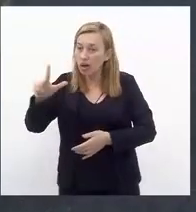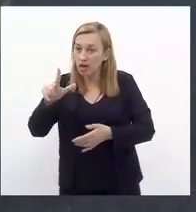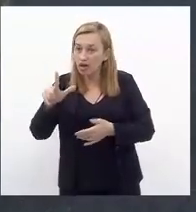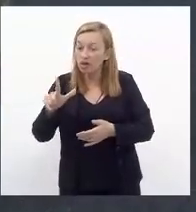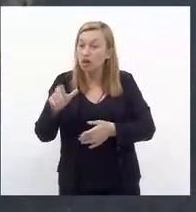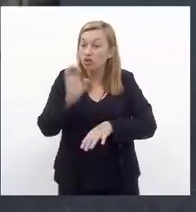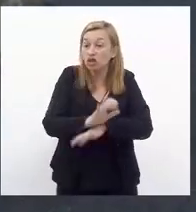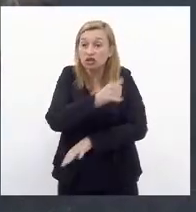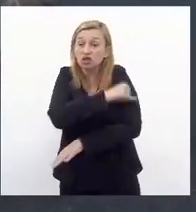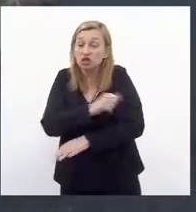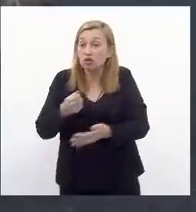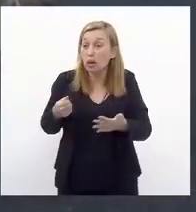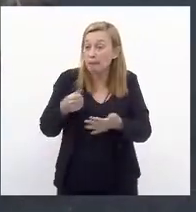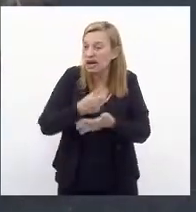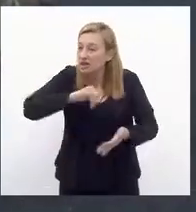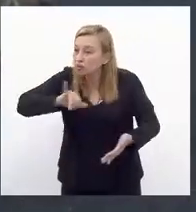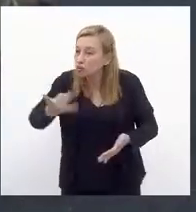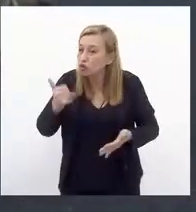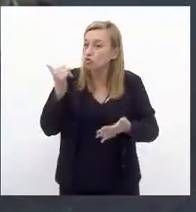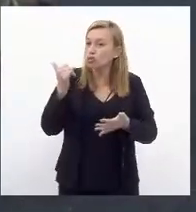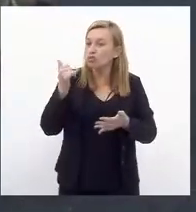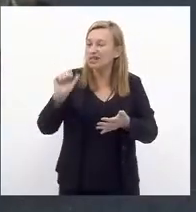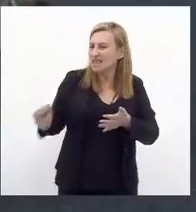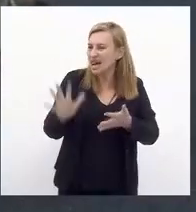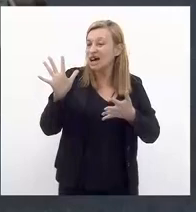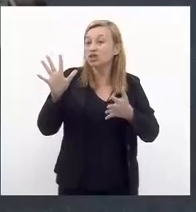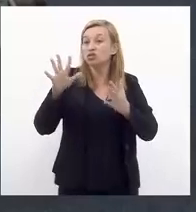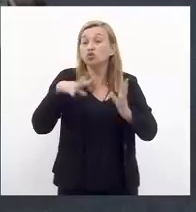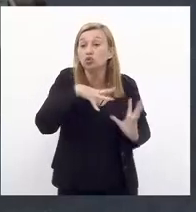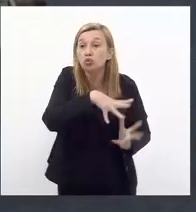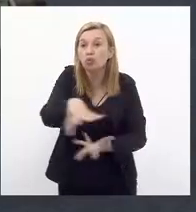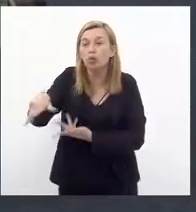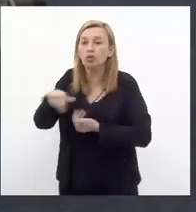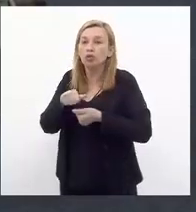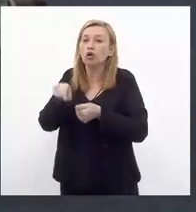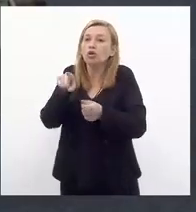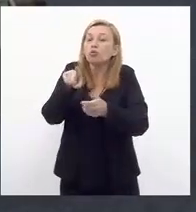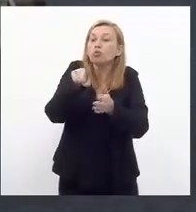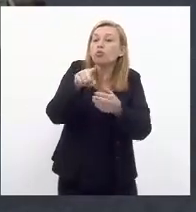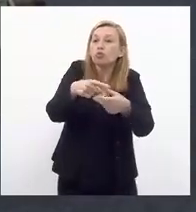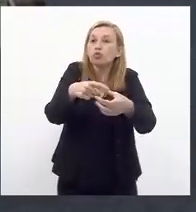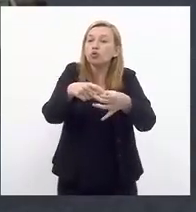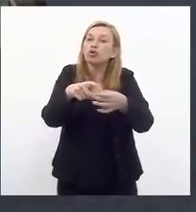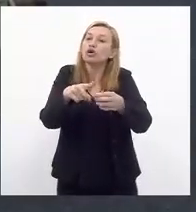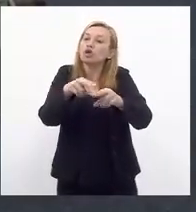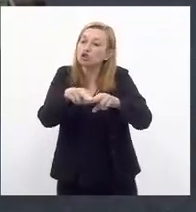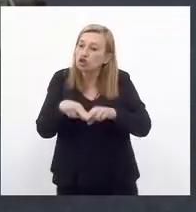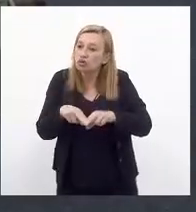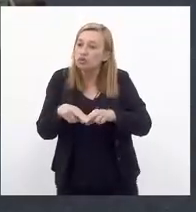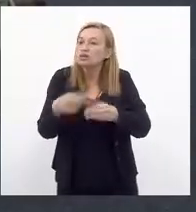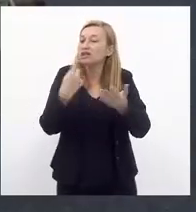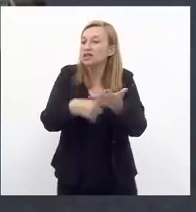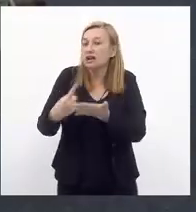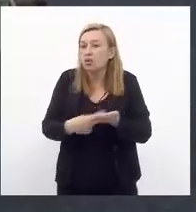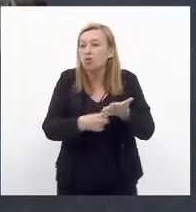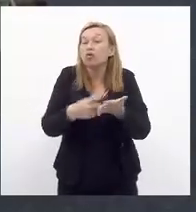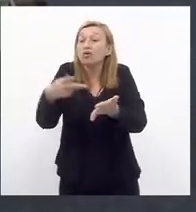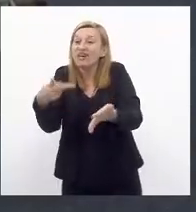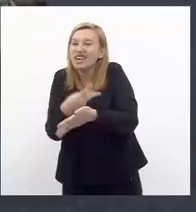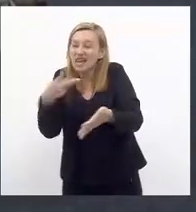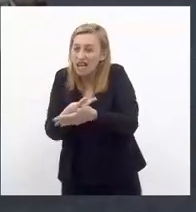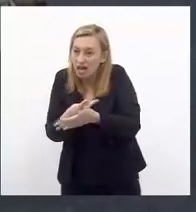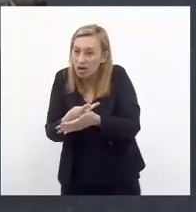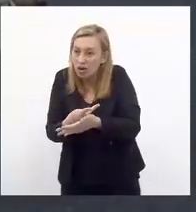estado do Rio de Janeiro paga uma taxa de juro das mais caras no mundo por conta dessa acordo que é eivado de ilegalidade